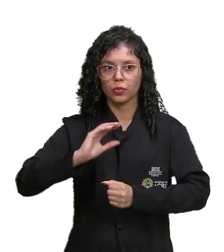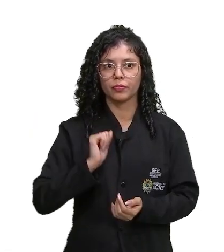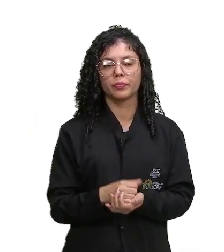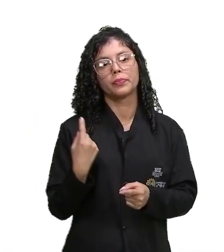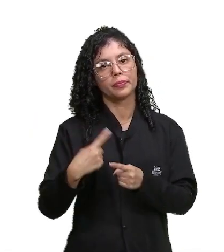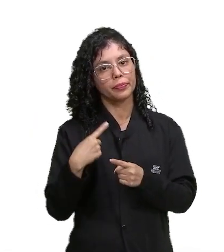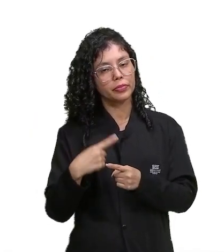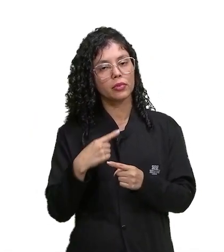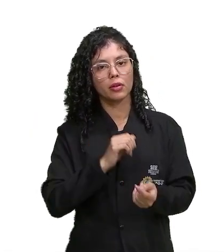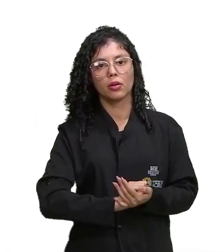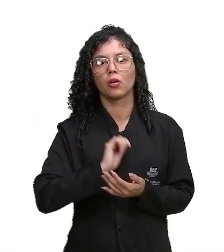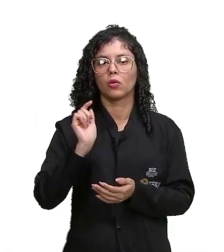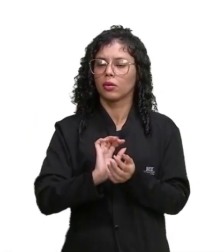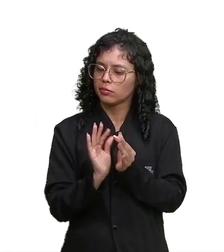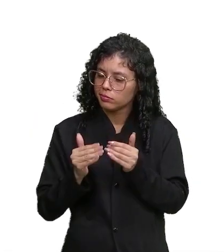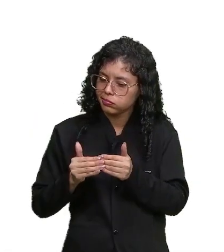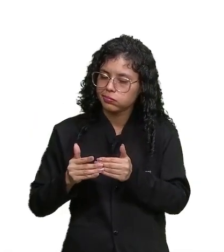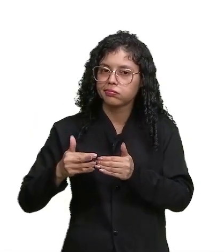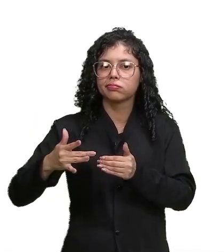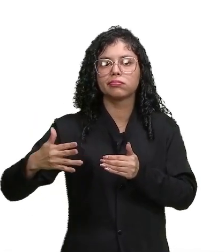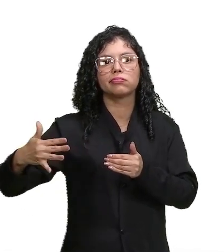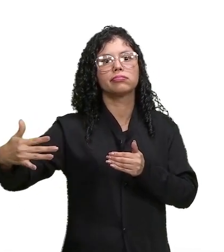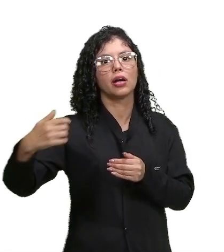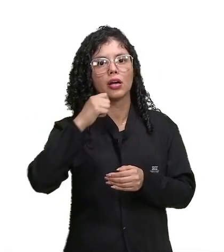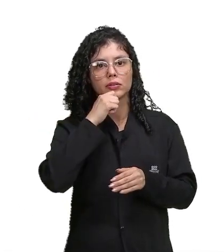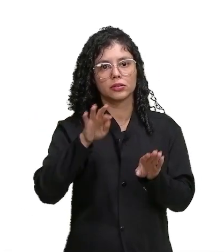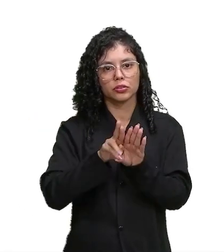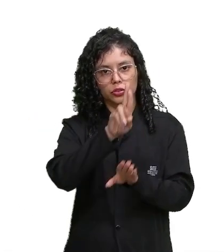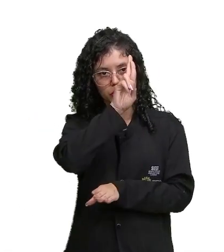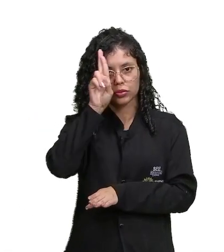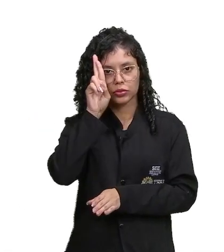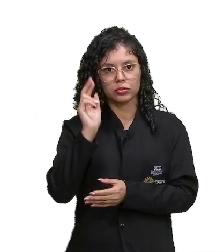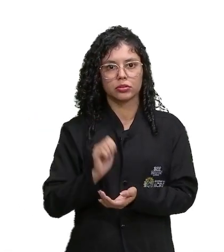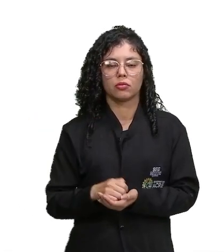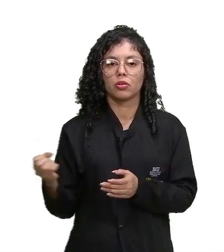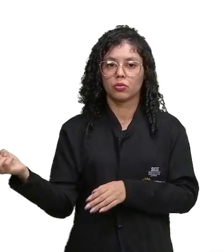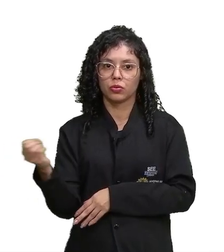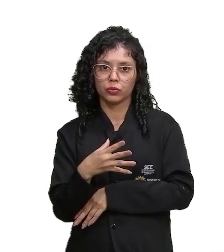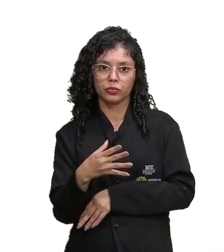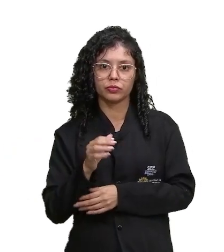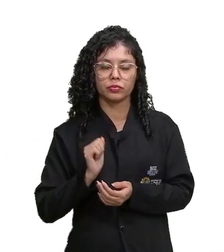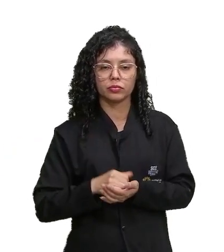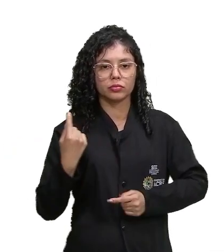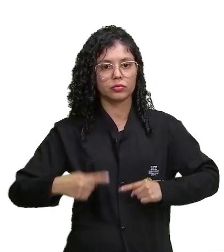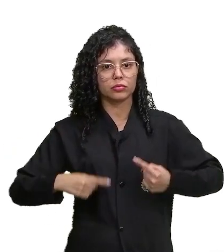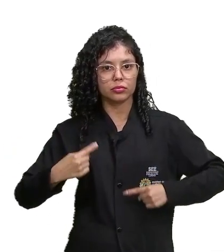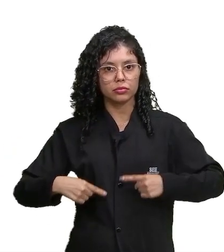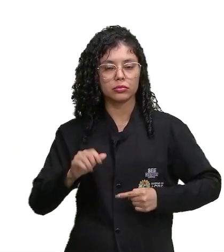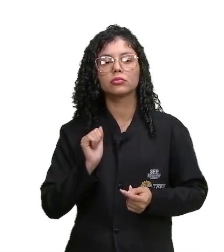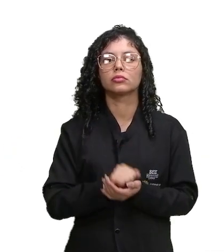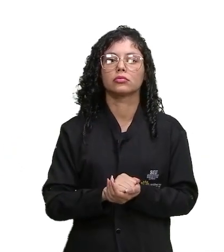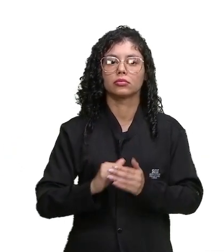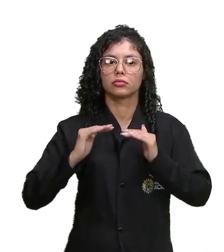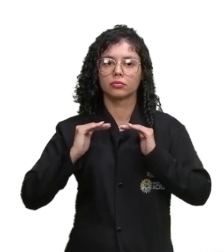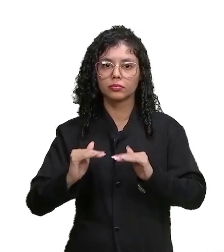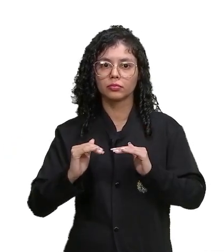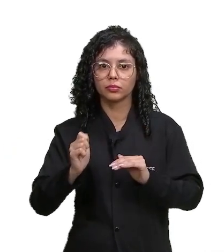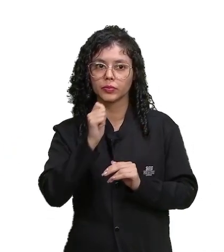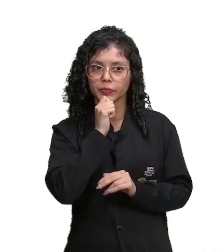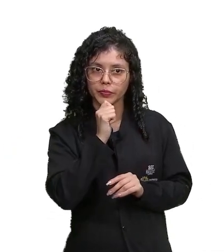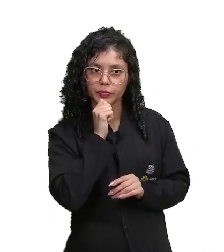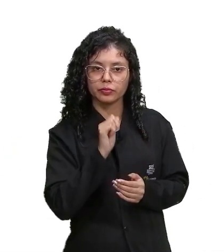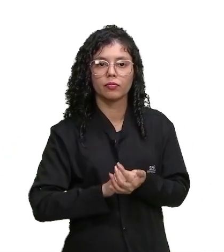gente está falando de um novo período histórico, de uma nova forma política, então é preciso restabelecer as bases